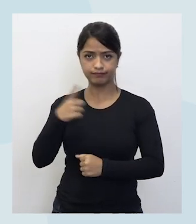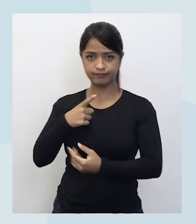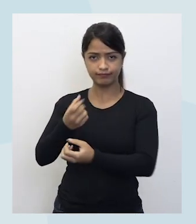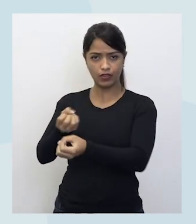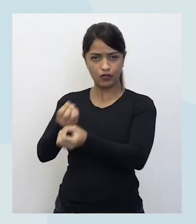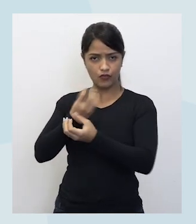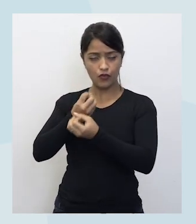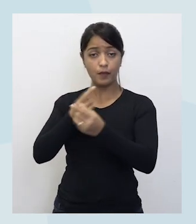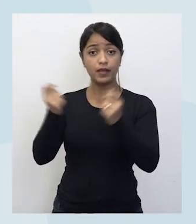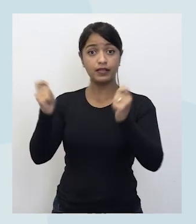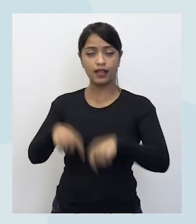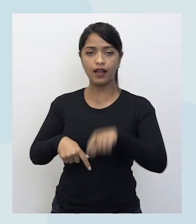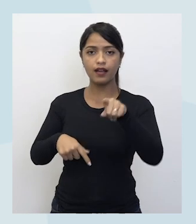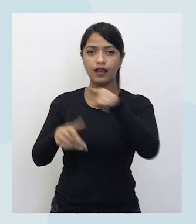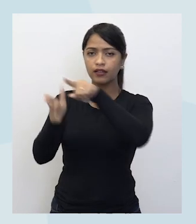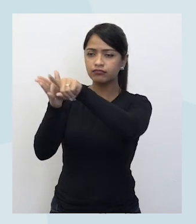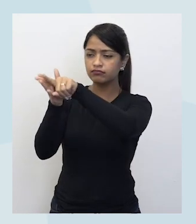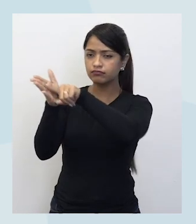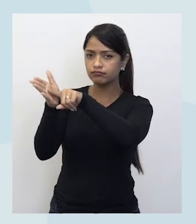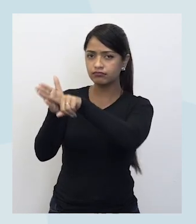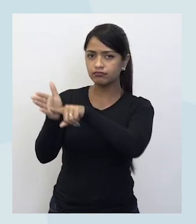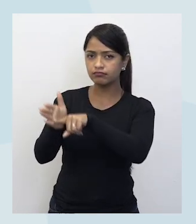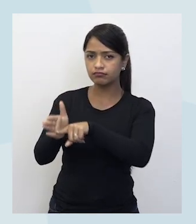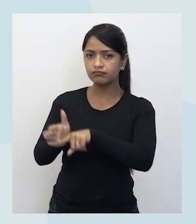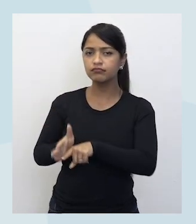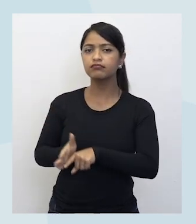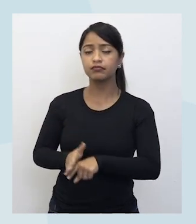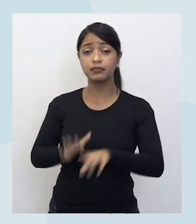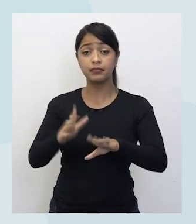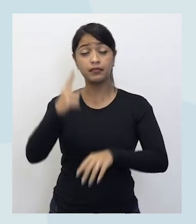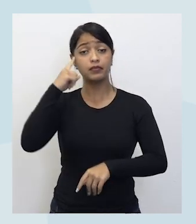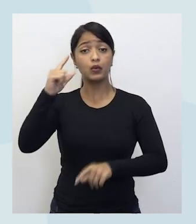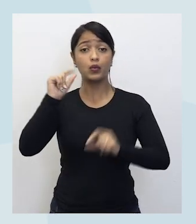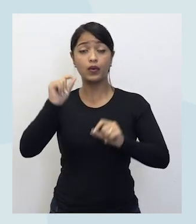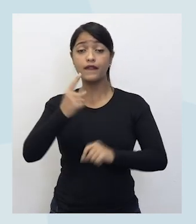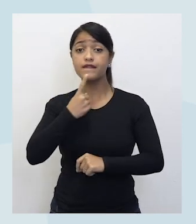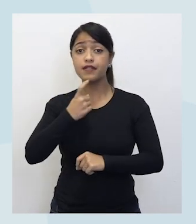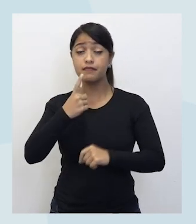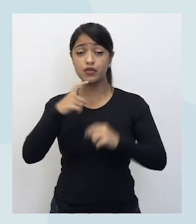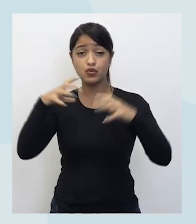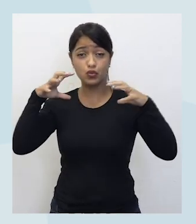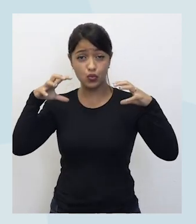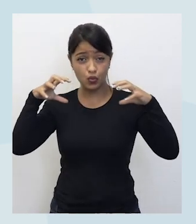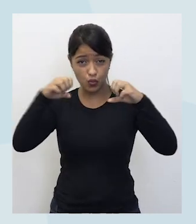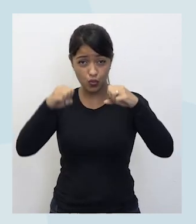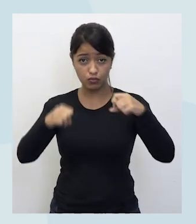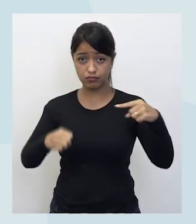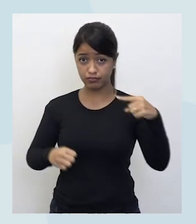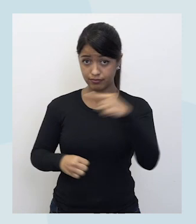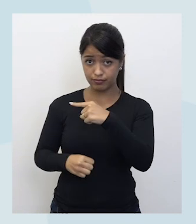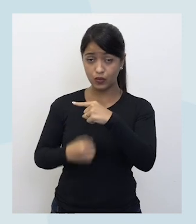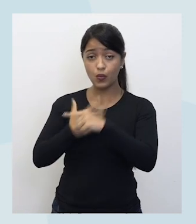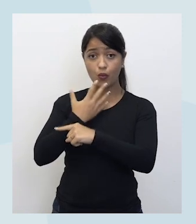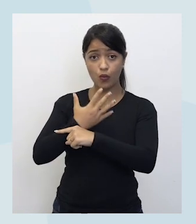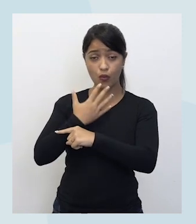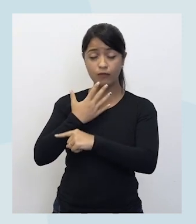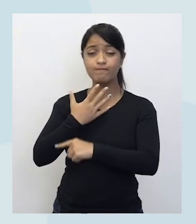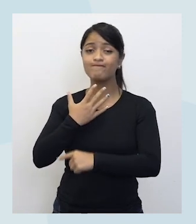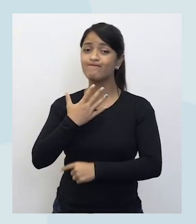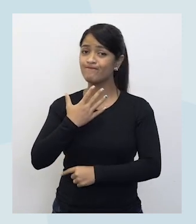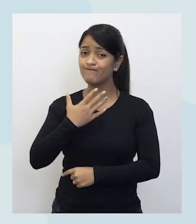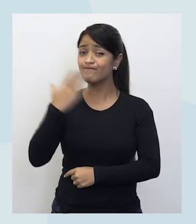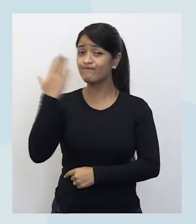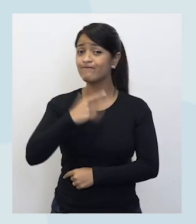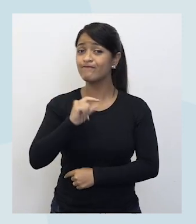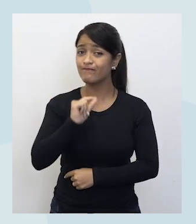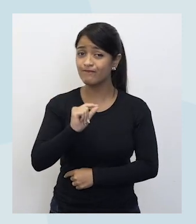fazer uma análise. Lembrando que quanto mais escuro, né, mais vermelho escuro a cor, isso quer dizer que ele tem um